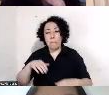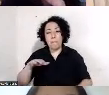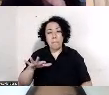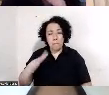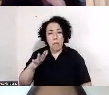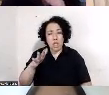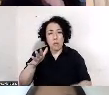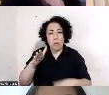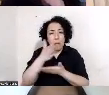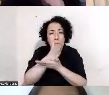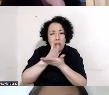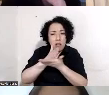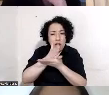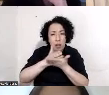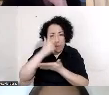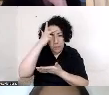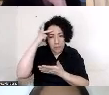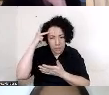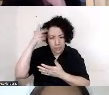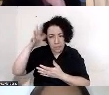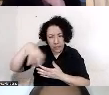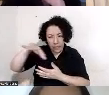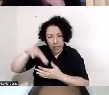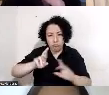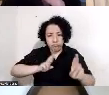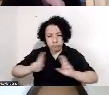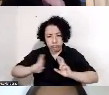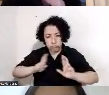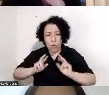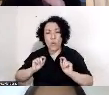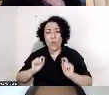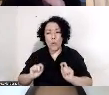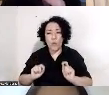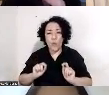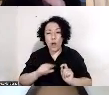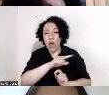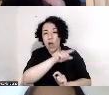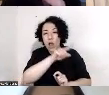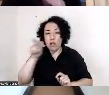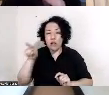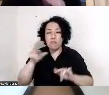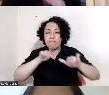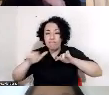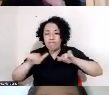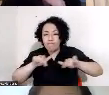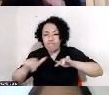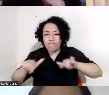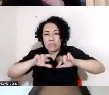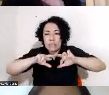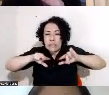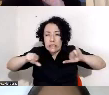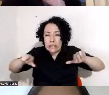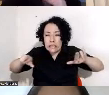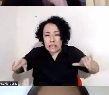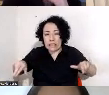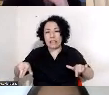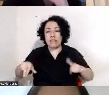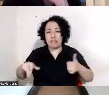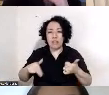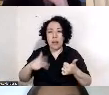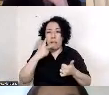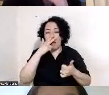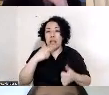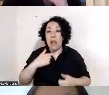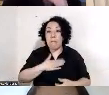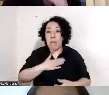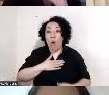eles participavam de atividades extracurriculares para desenvolver os seus pontos fortes e para